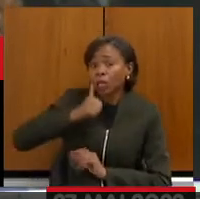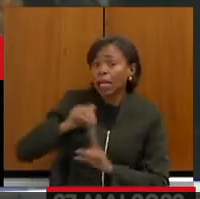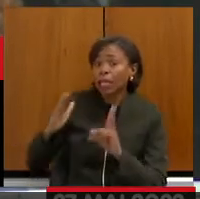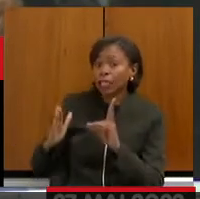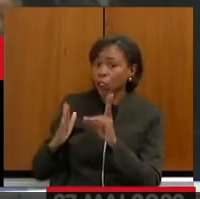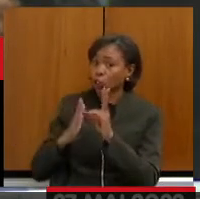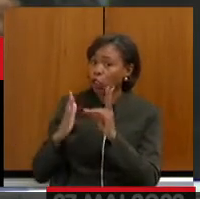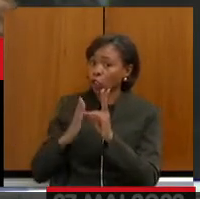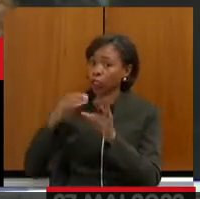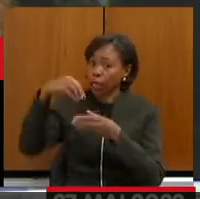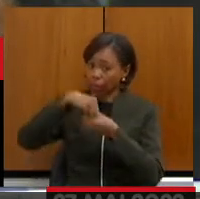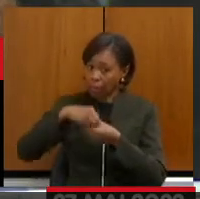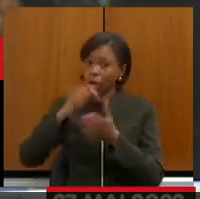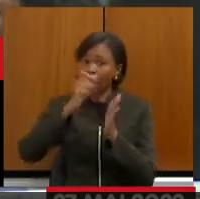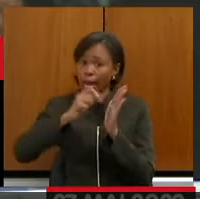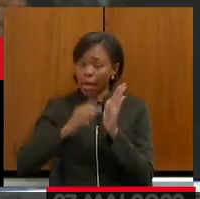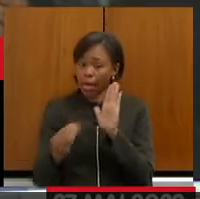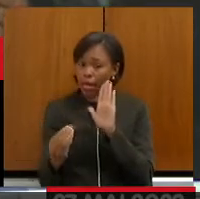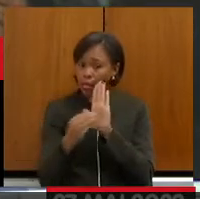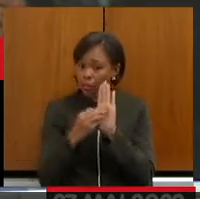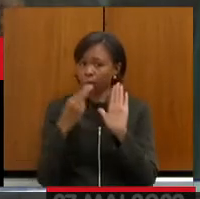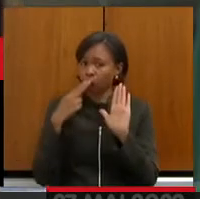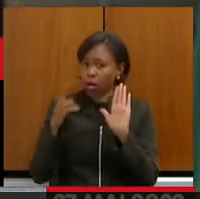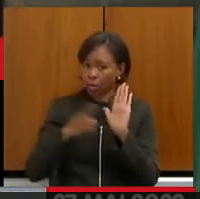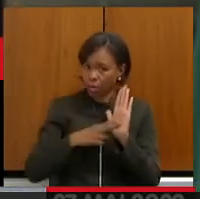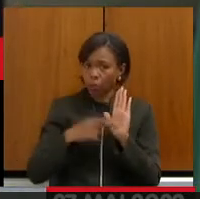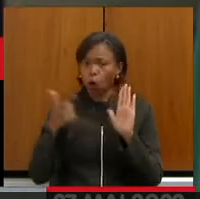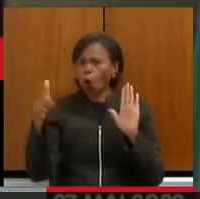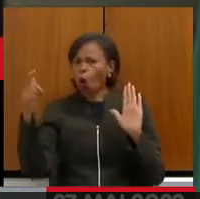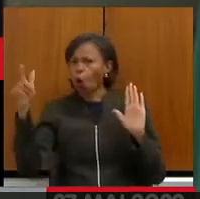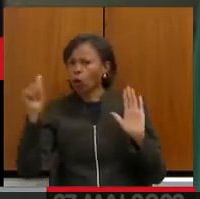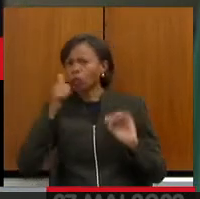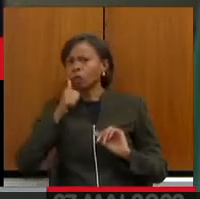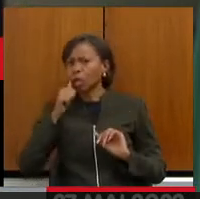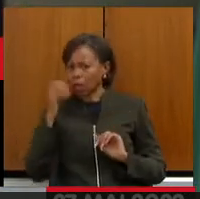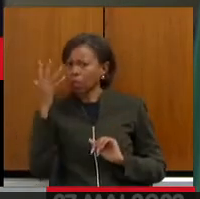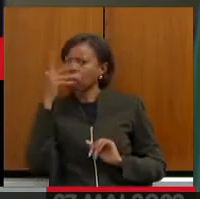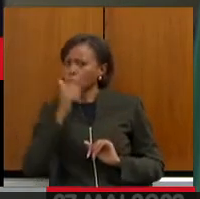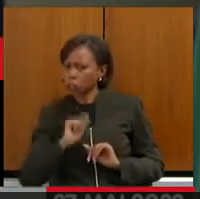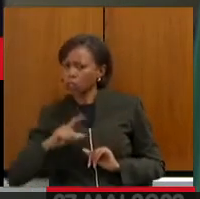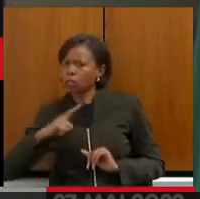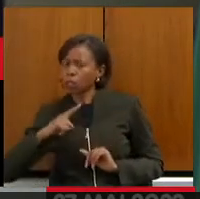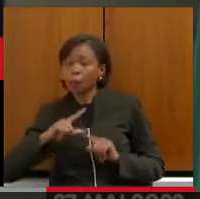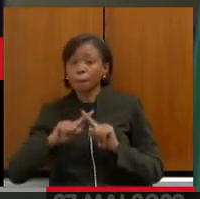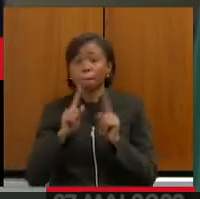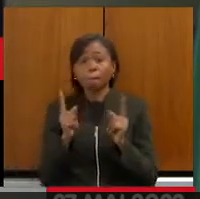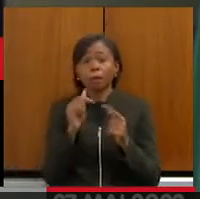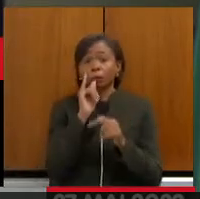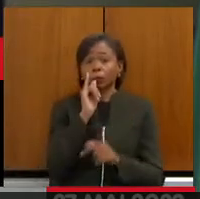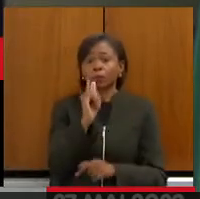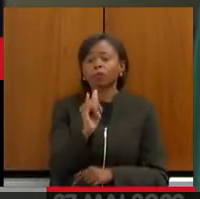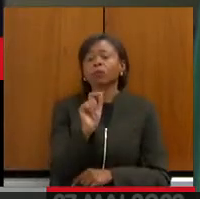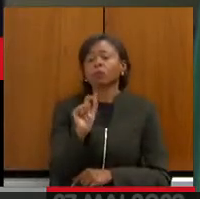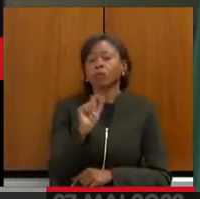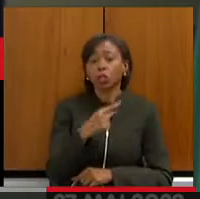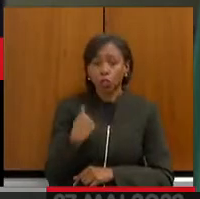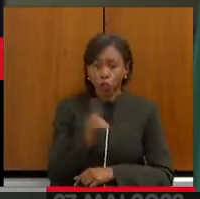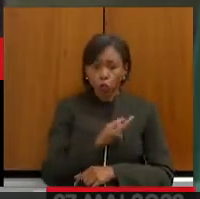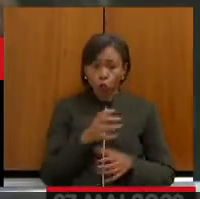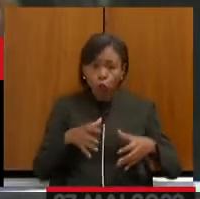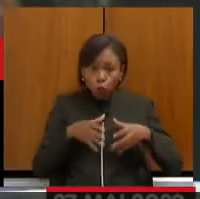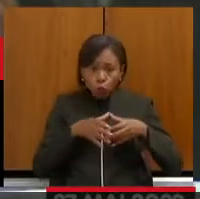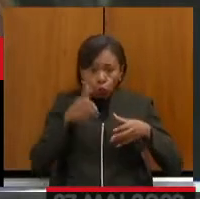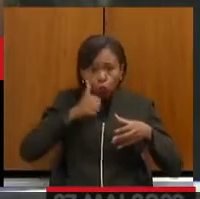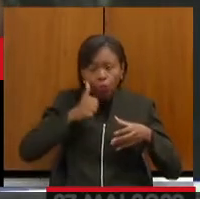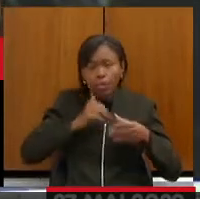carta porque tem todas as outras mulheres e tá lindo mas eu preciso dizer para vocês que nós mulheres a indígenas